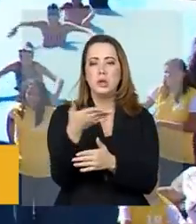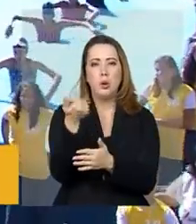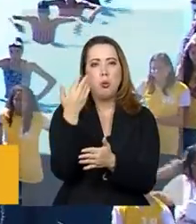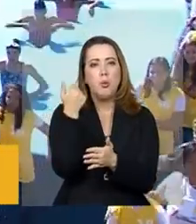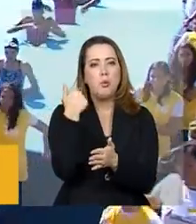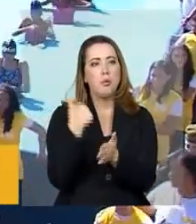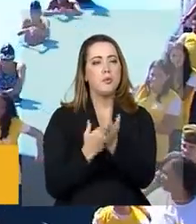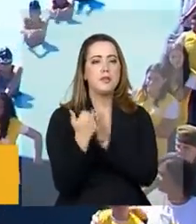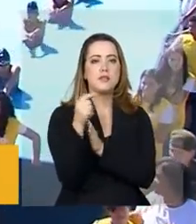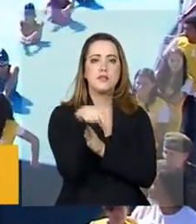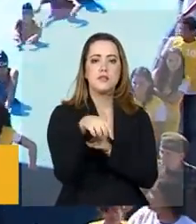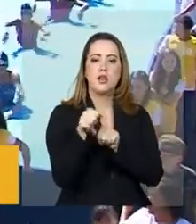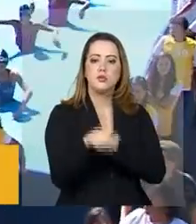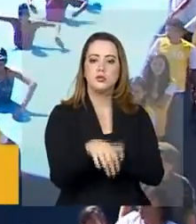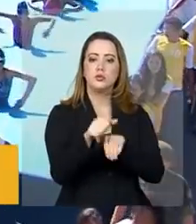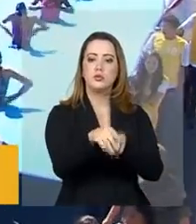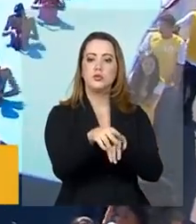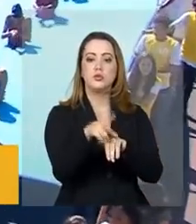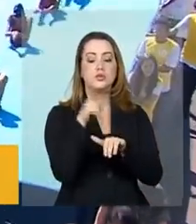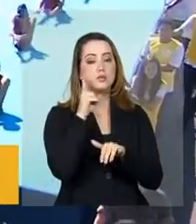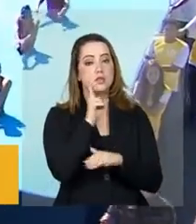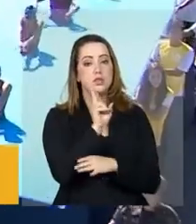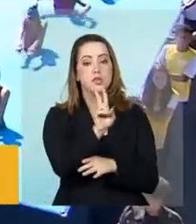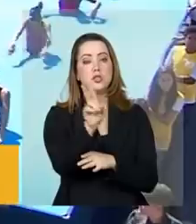cívicos militares? Porque a gente vê que em